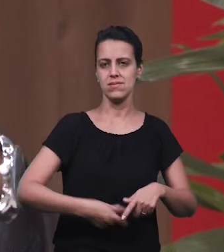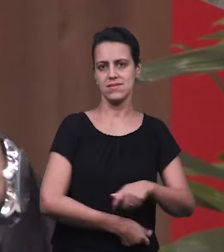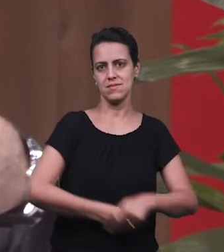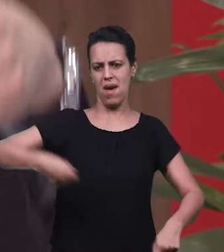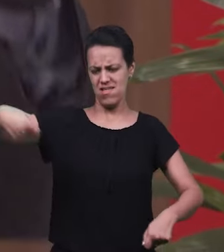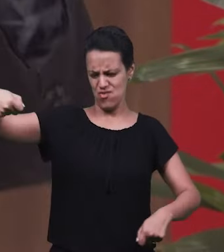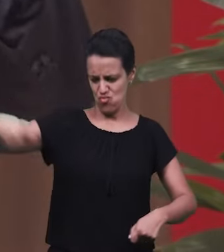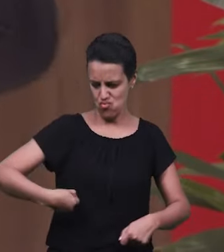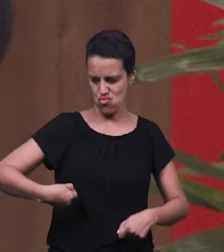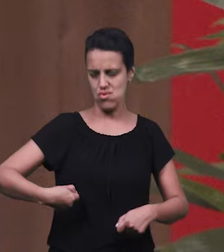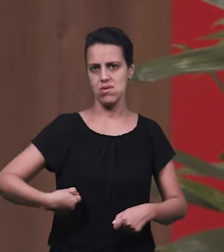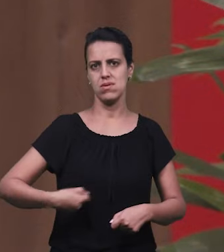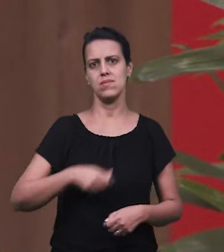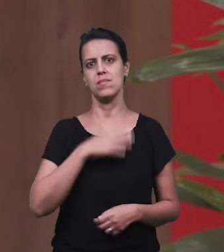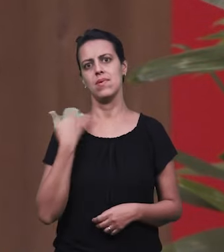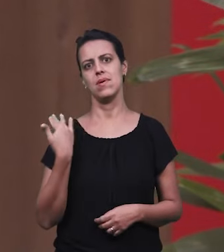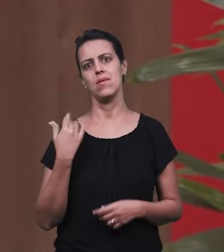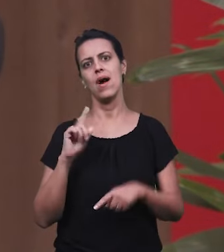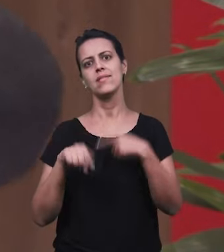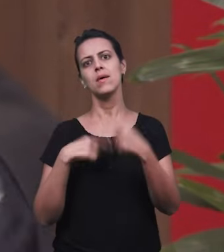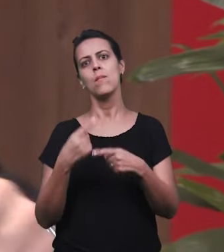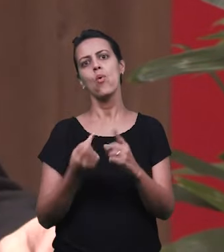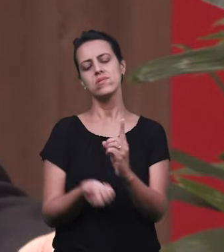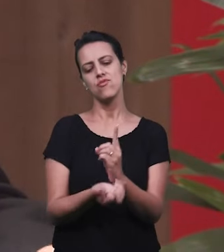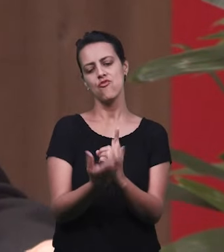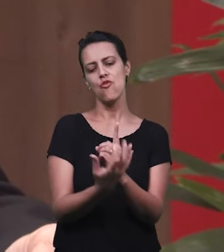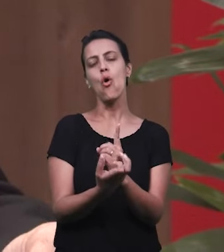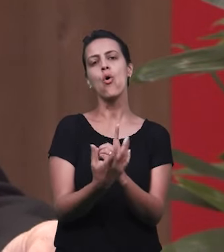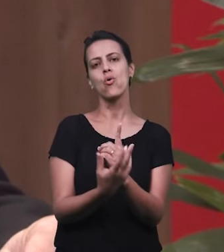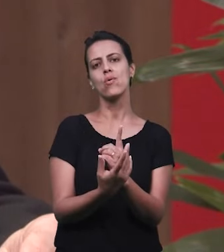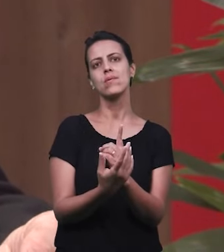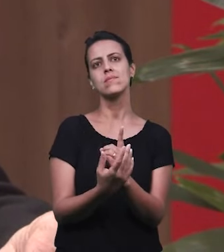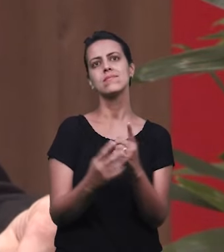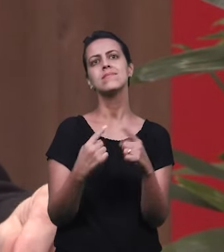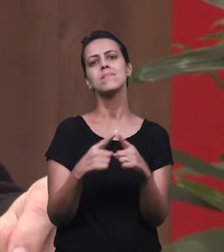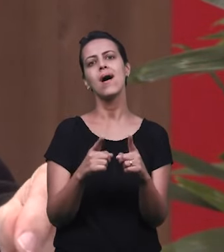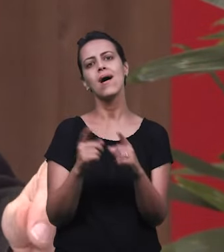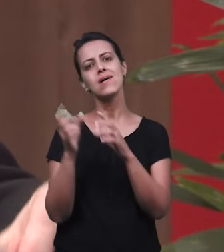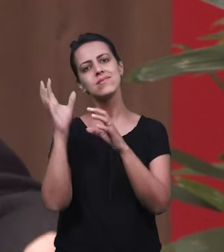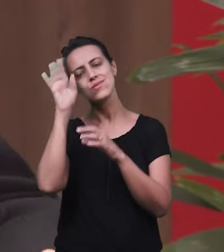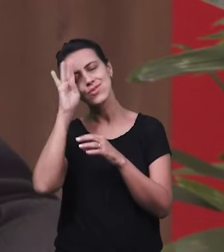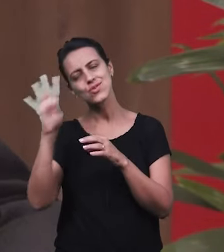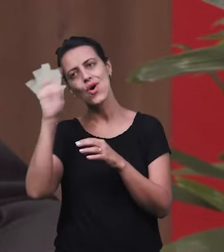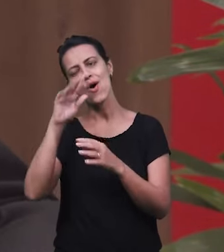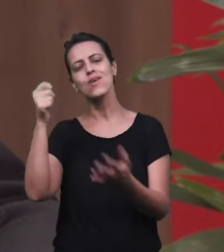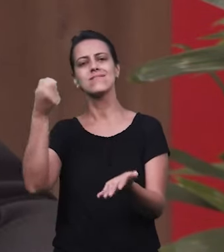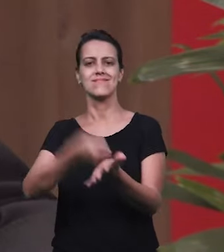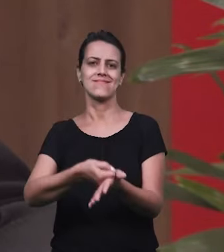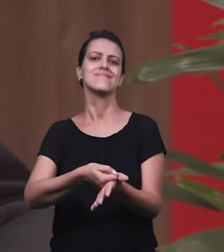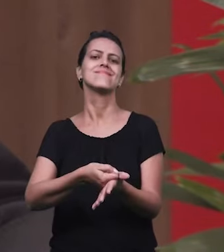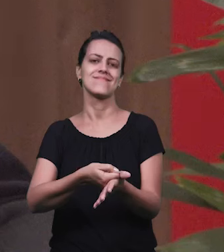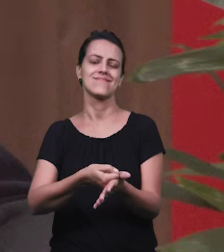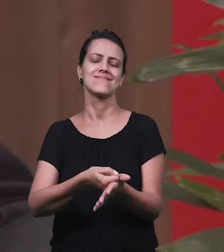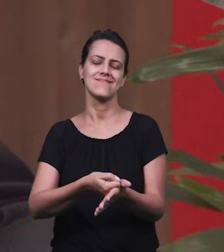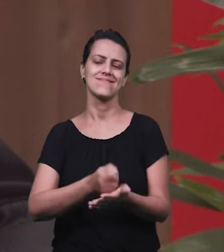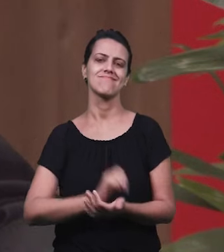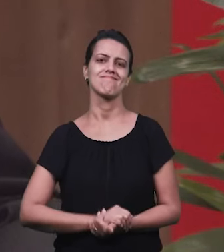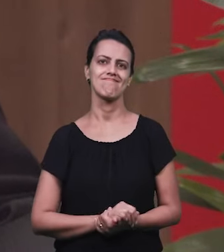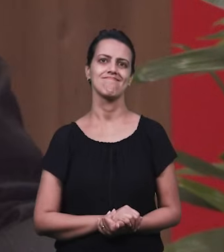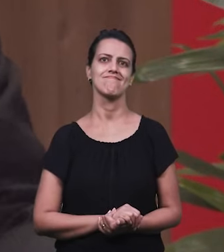espadada. E aí colocaram ele no fogo. Mas cumpriu-se o sonho que ele teve do travesseiro e